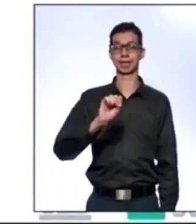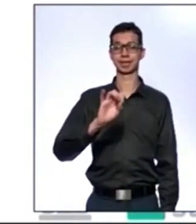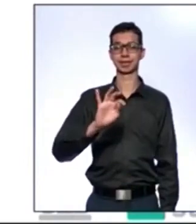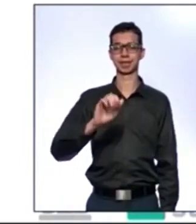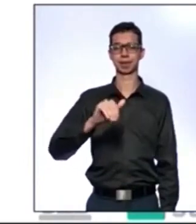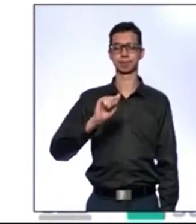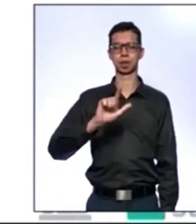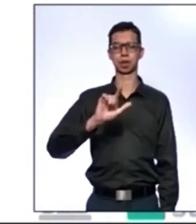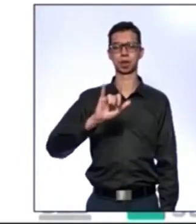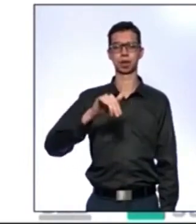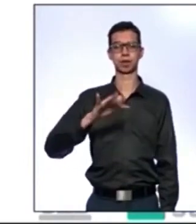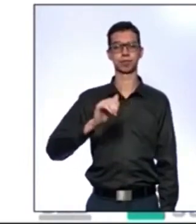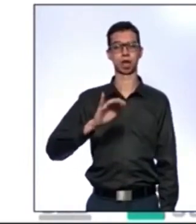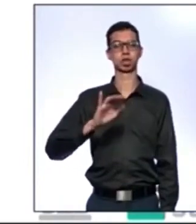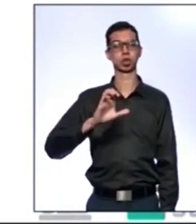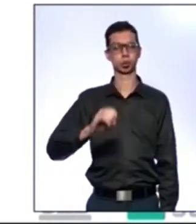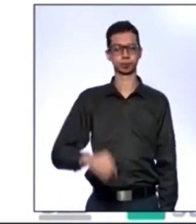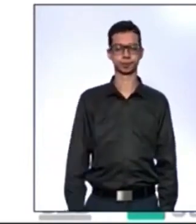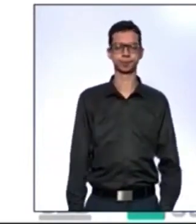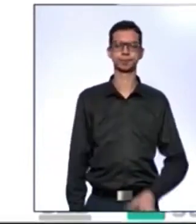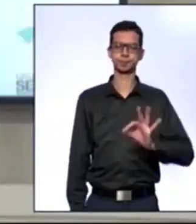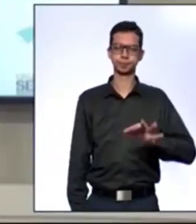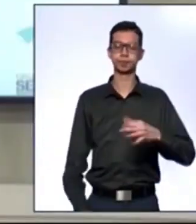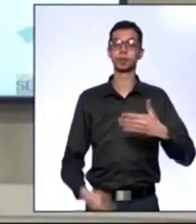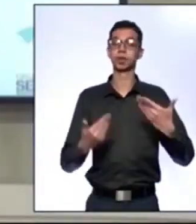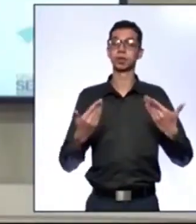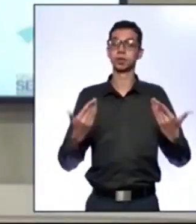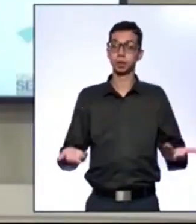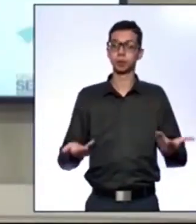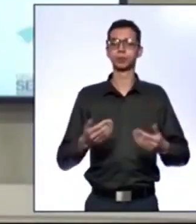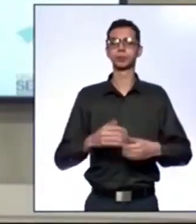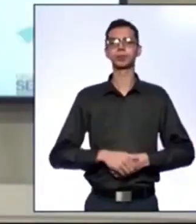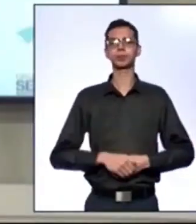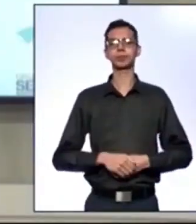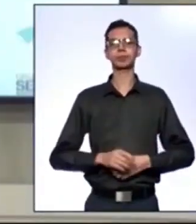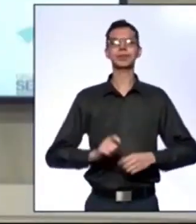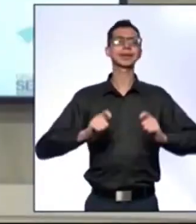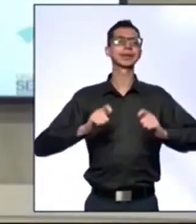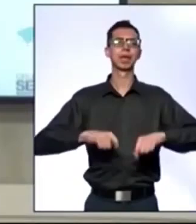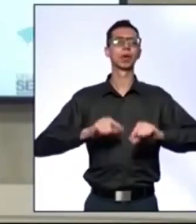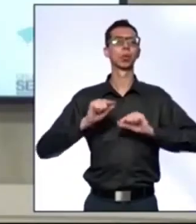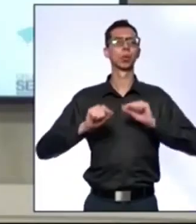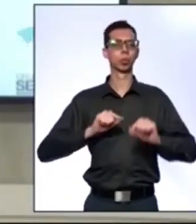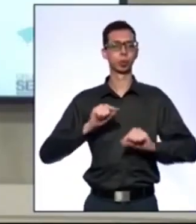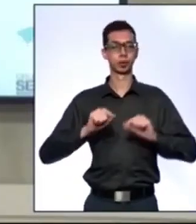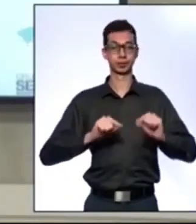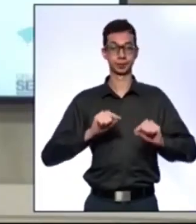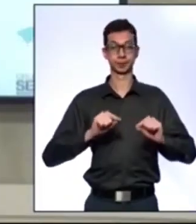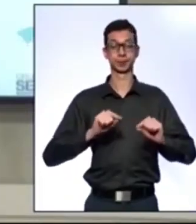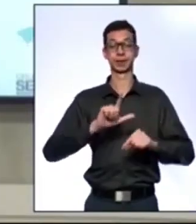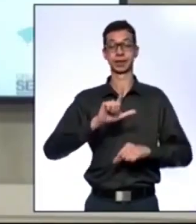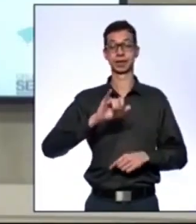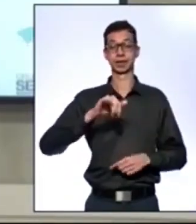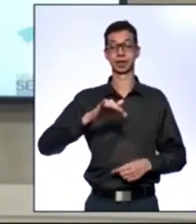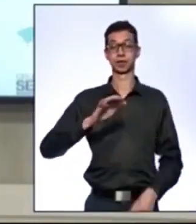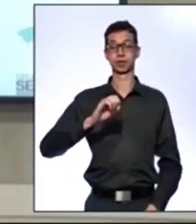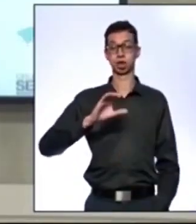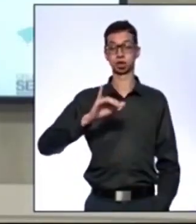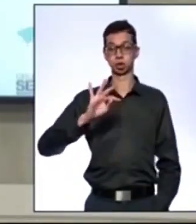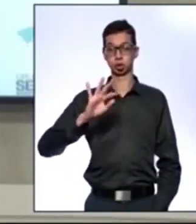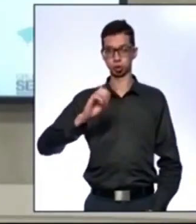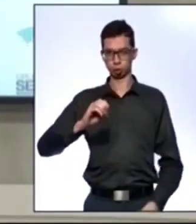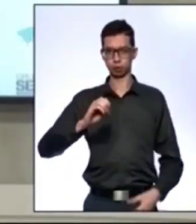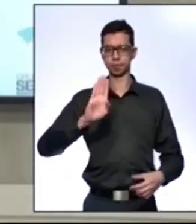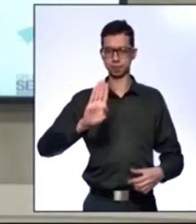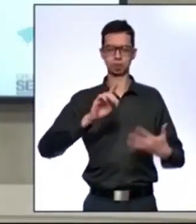B é capaz de produzir um único tipo de anticorpo. Cada tipo diferente de linfócito B